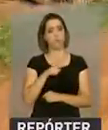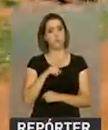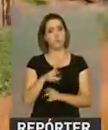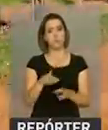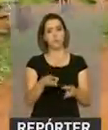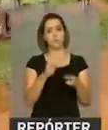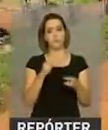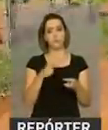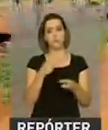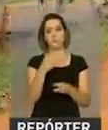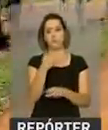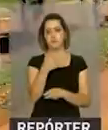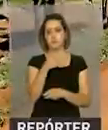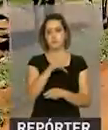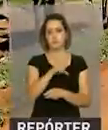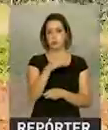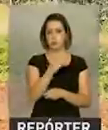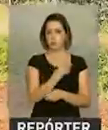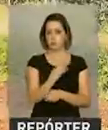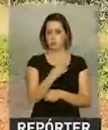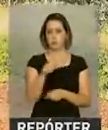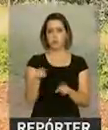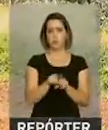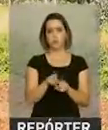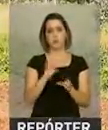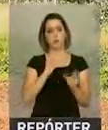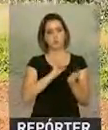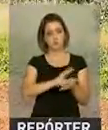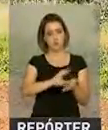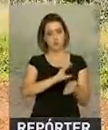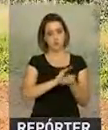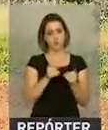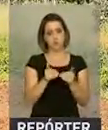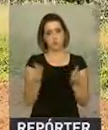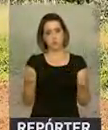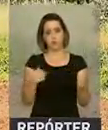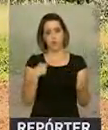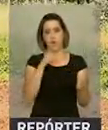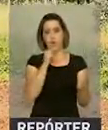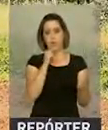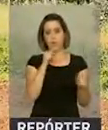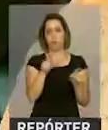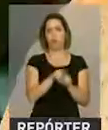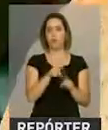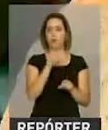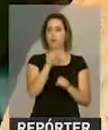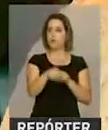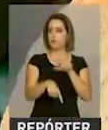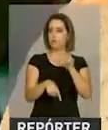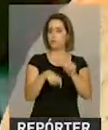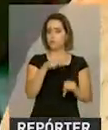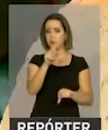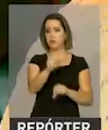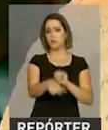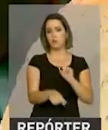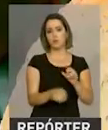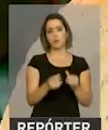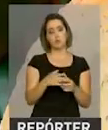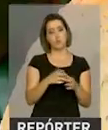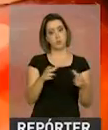previstas 194 iniciativas, que incluem a ampliação do acesso à água e às sementes, o aumento das